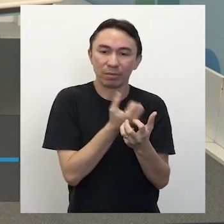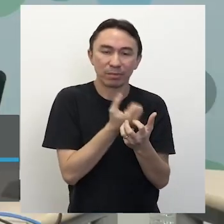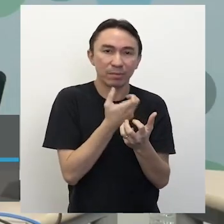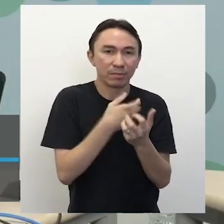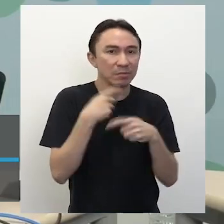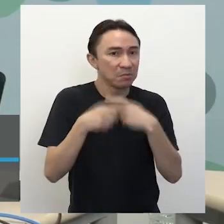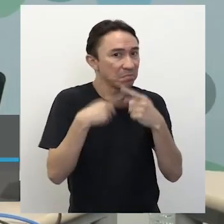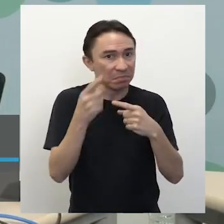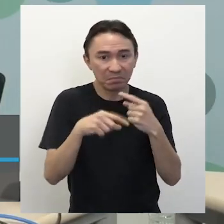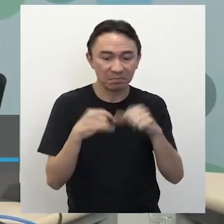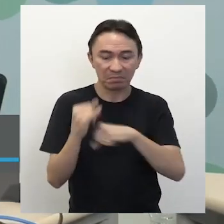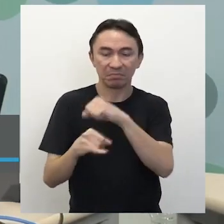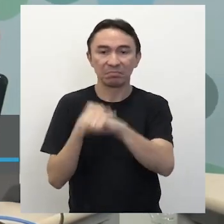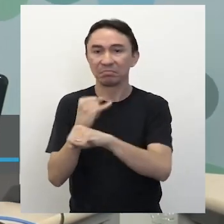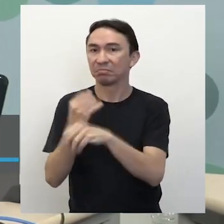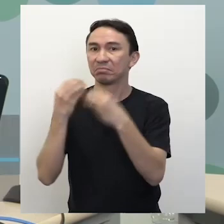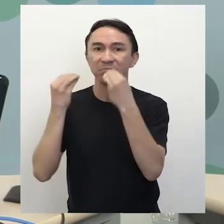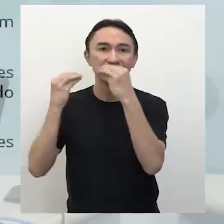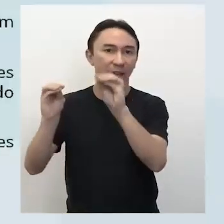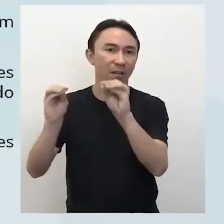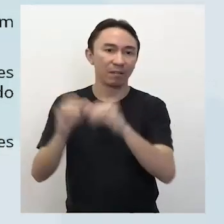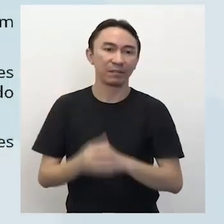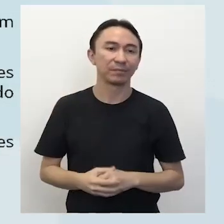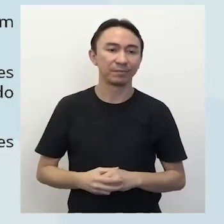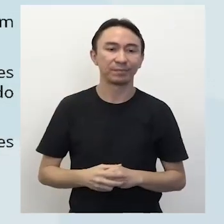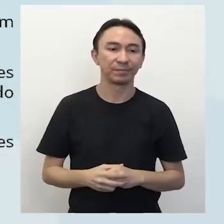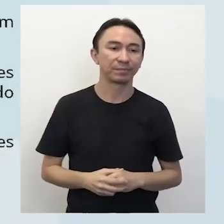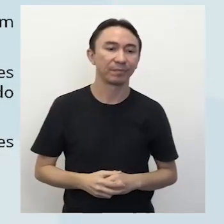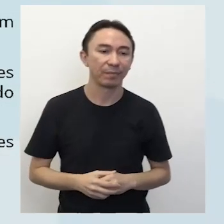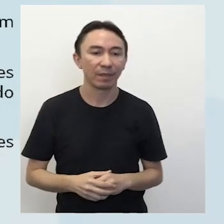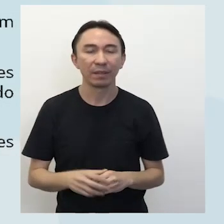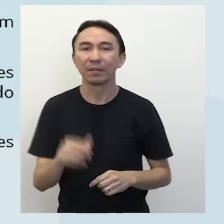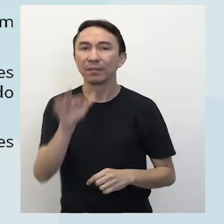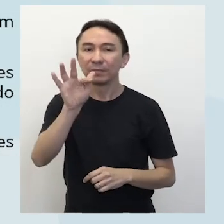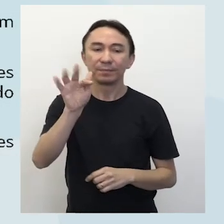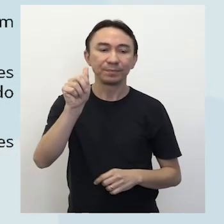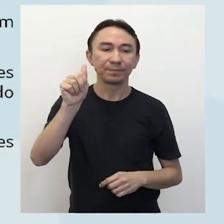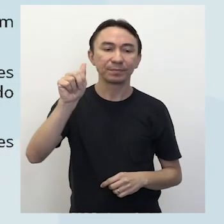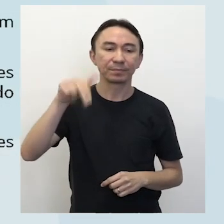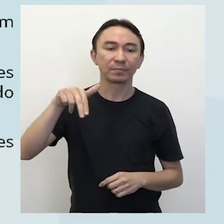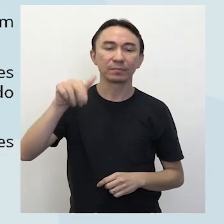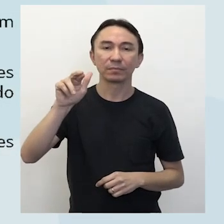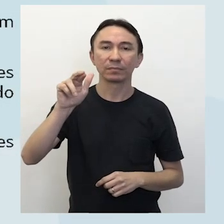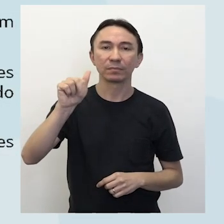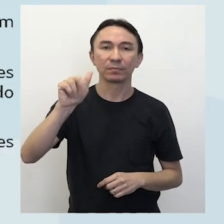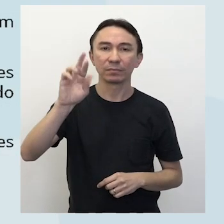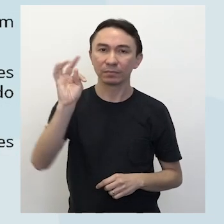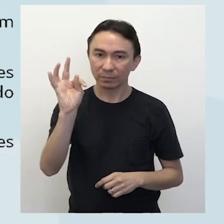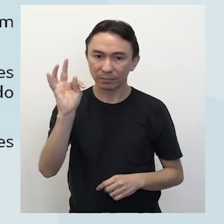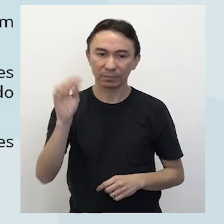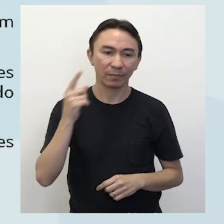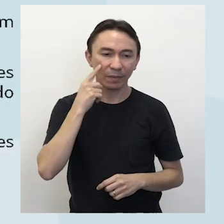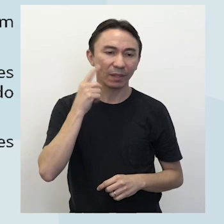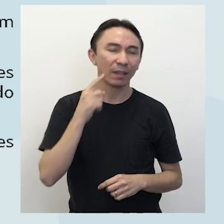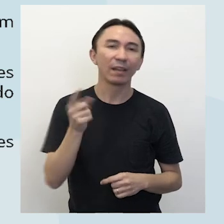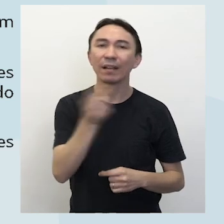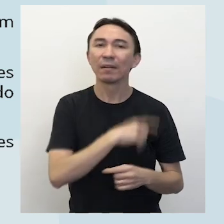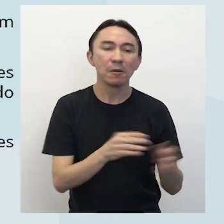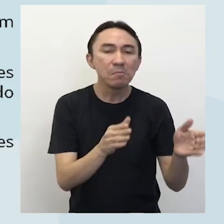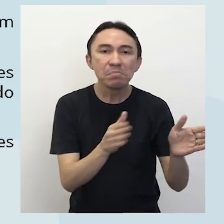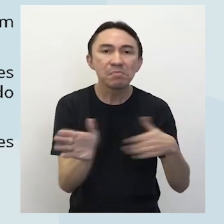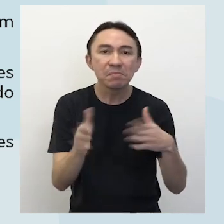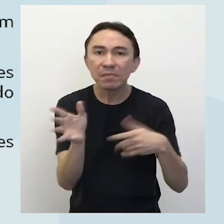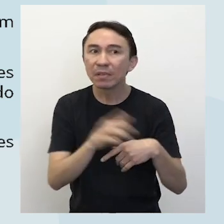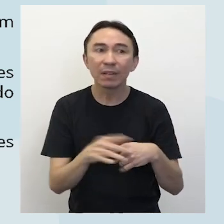E por fim, Fanart. a fanart. Fanart. Produção feita por fãs que são artistas amadores. E estes criam